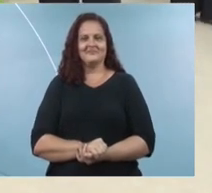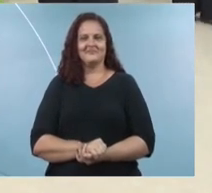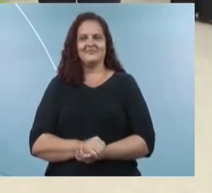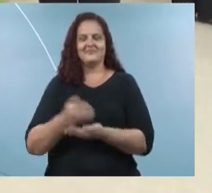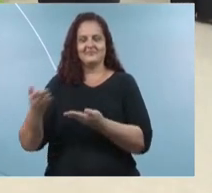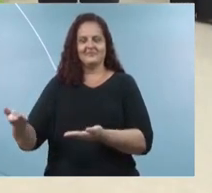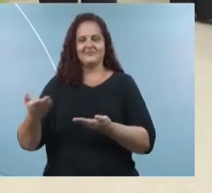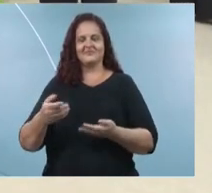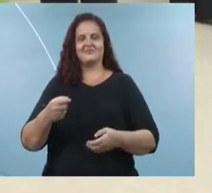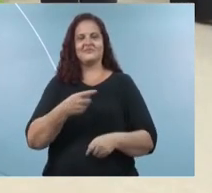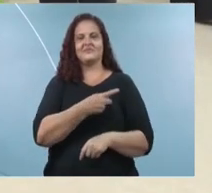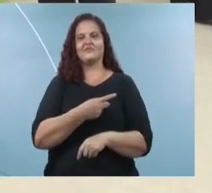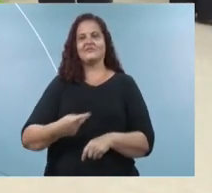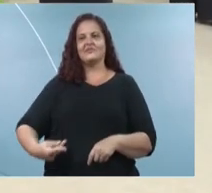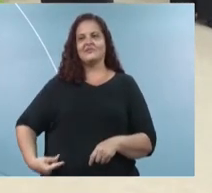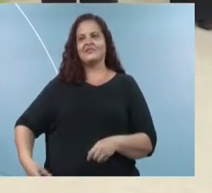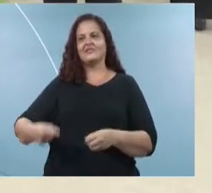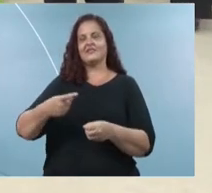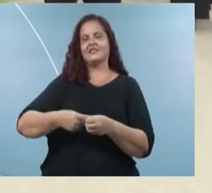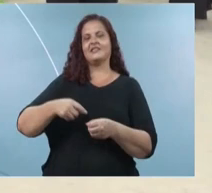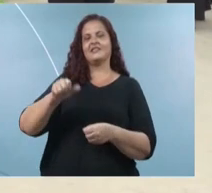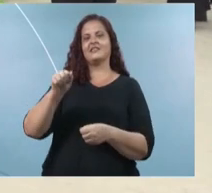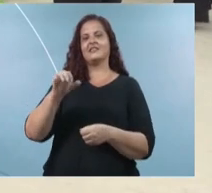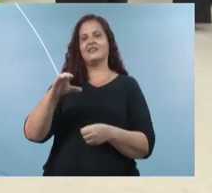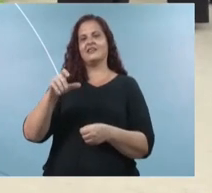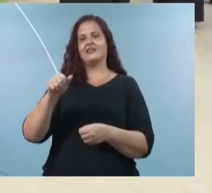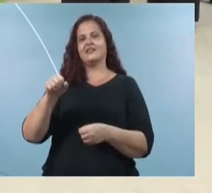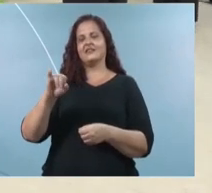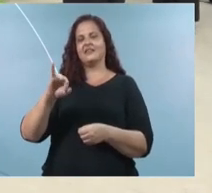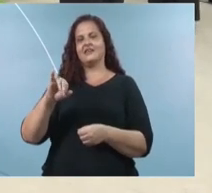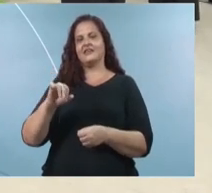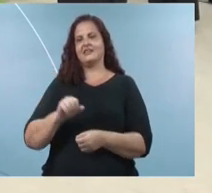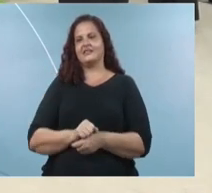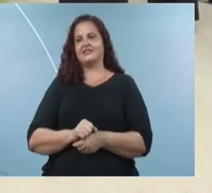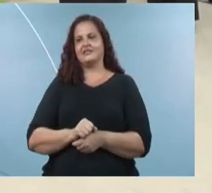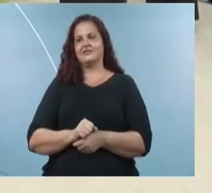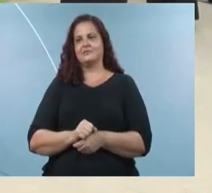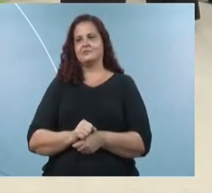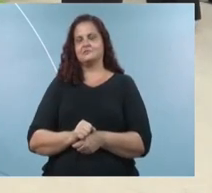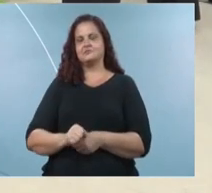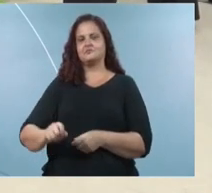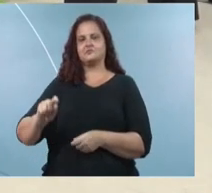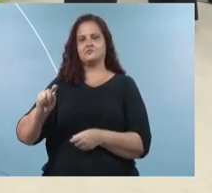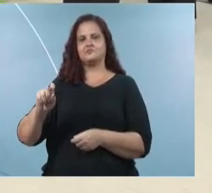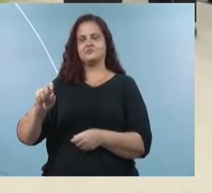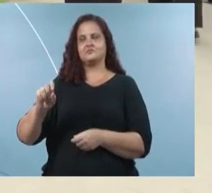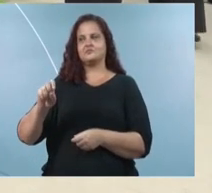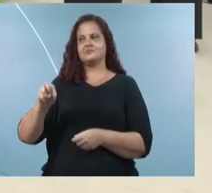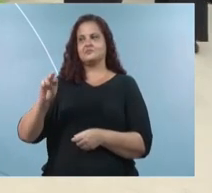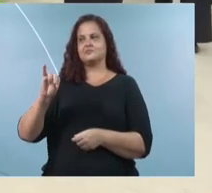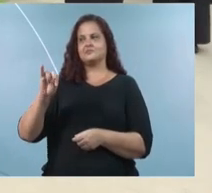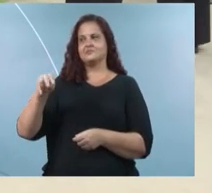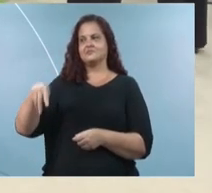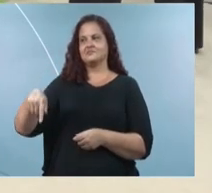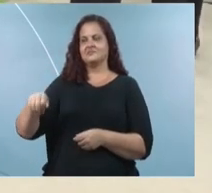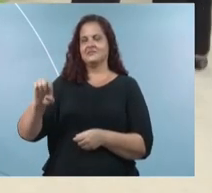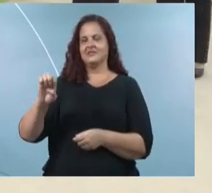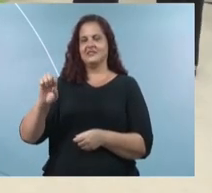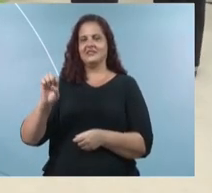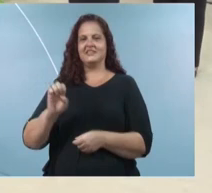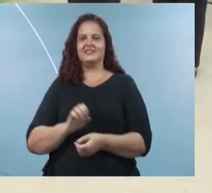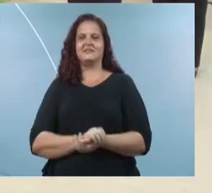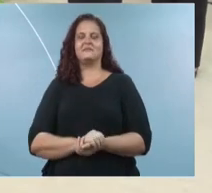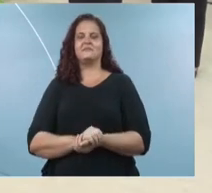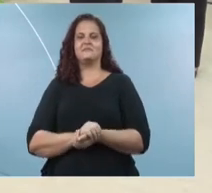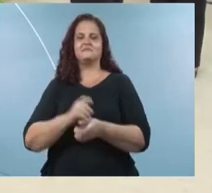Convido o vereador do município de Acari, vereador Rick, para fazer a entrega ao